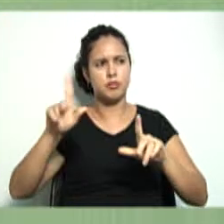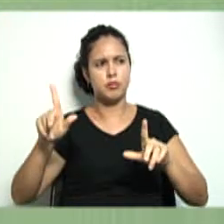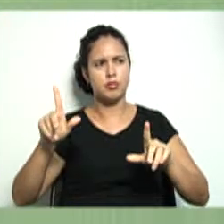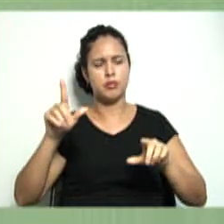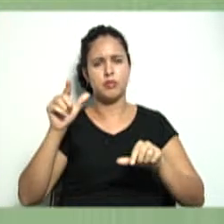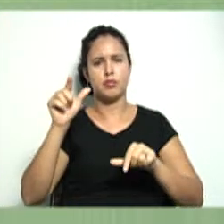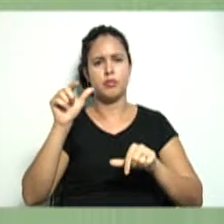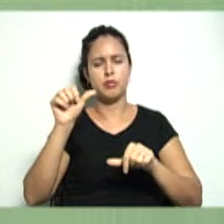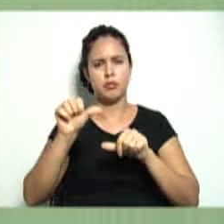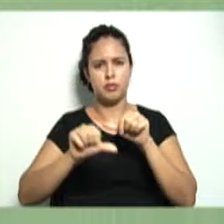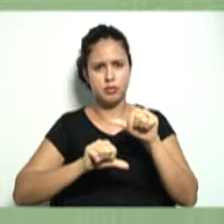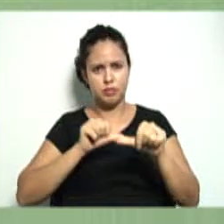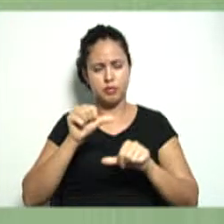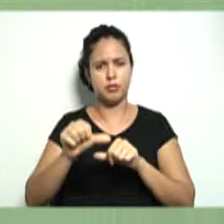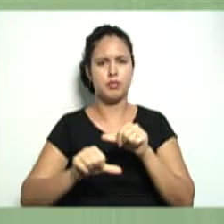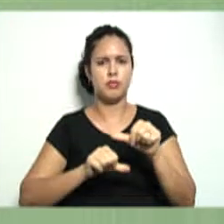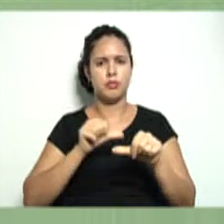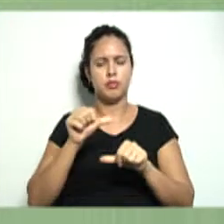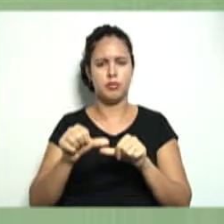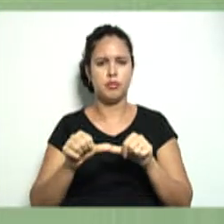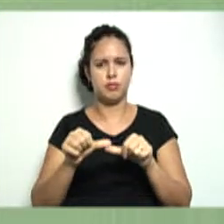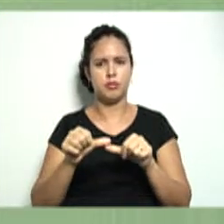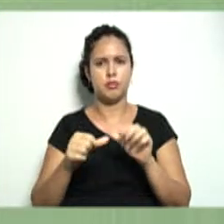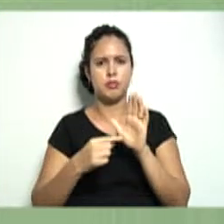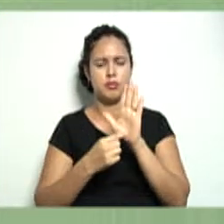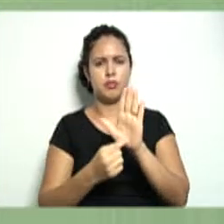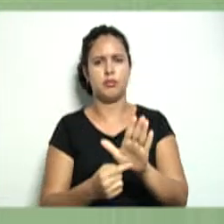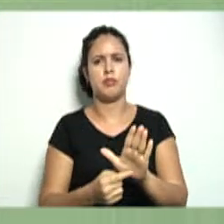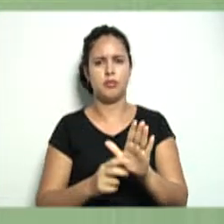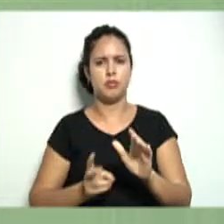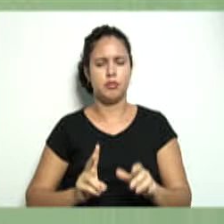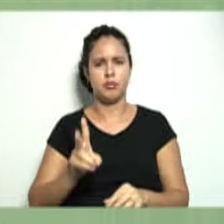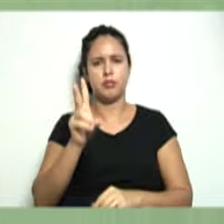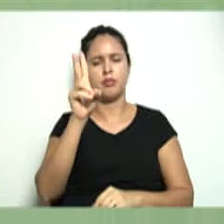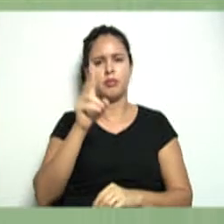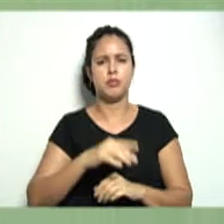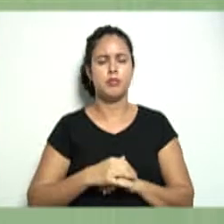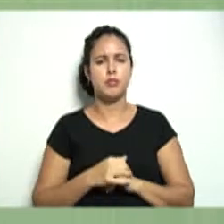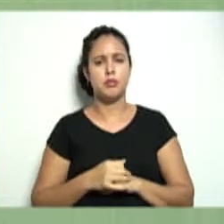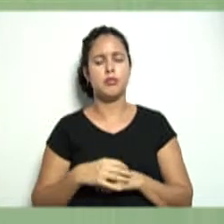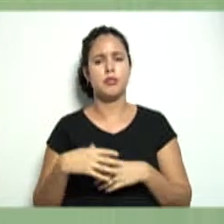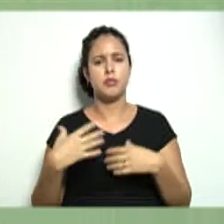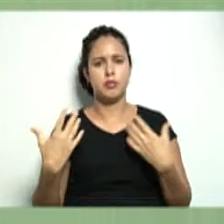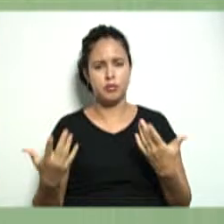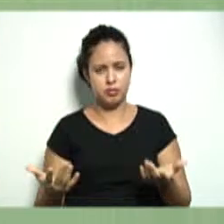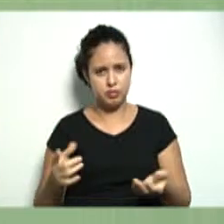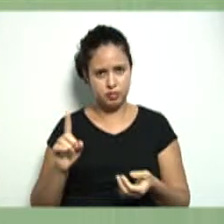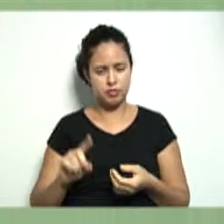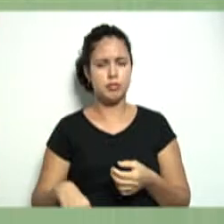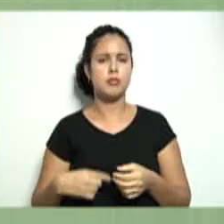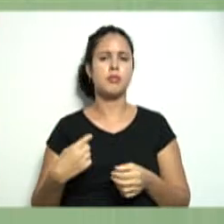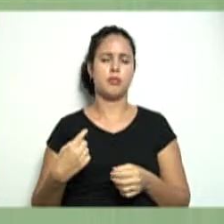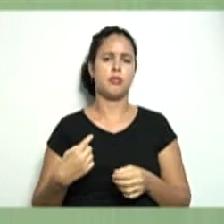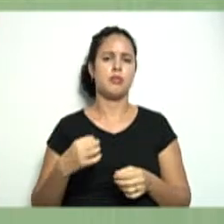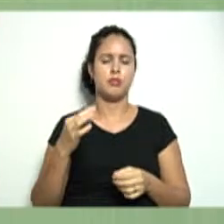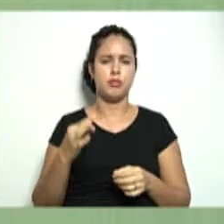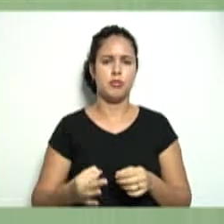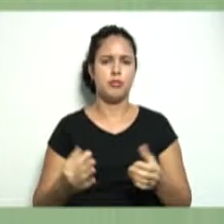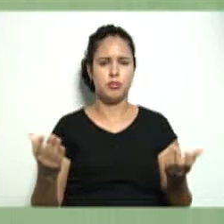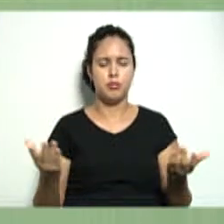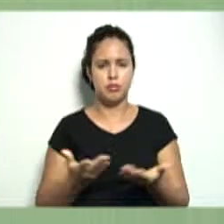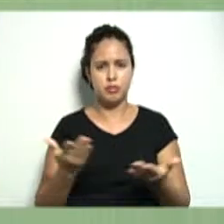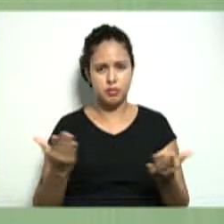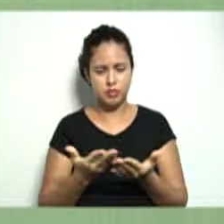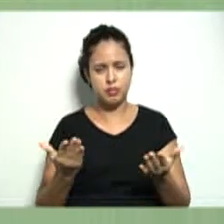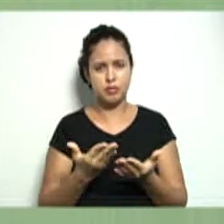representar valor. Então, essa aqui, ela é correta hoje, né? Ela enfatiza, está